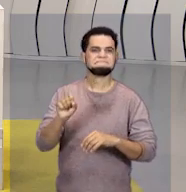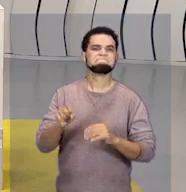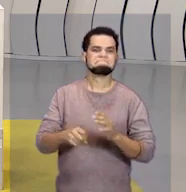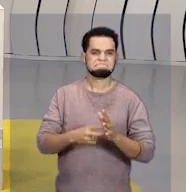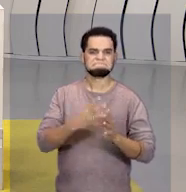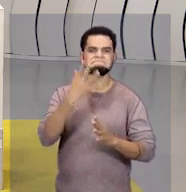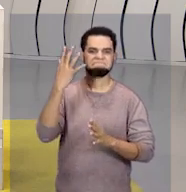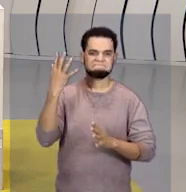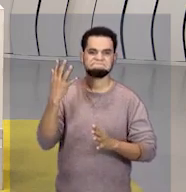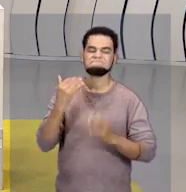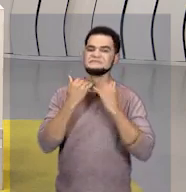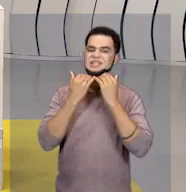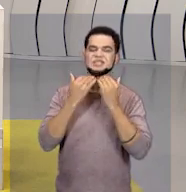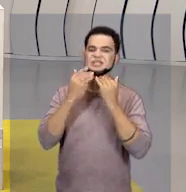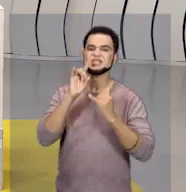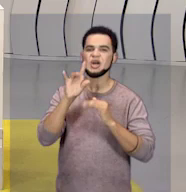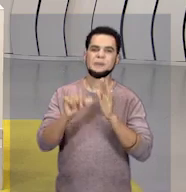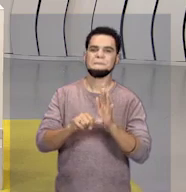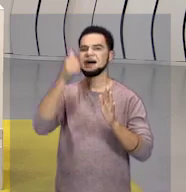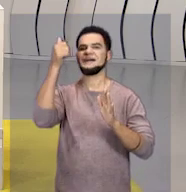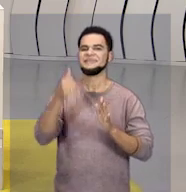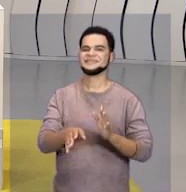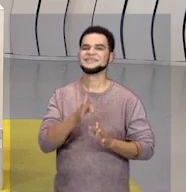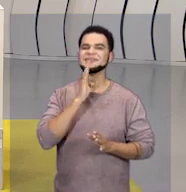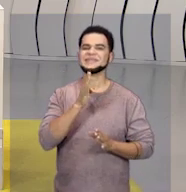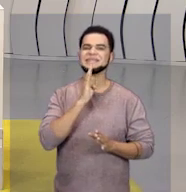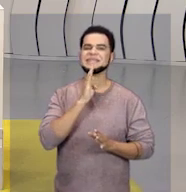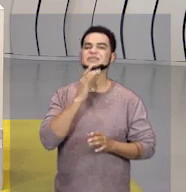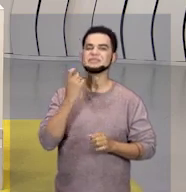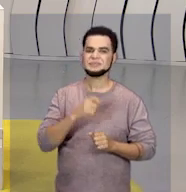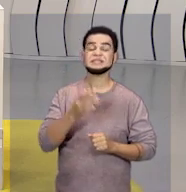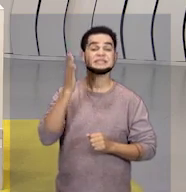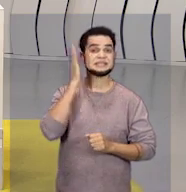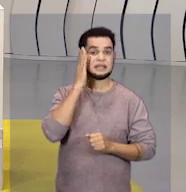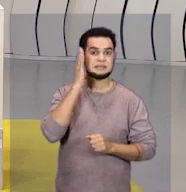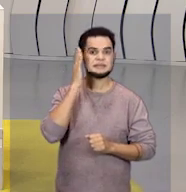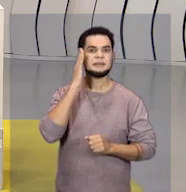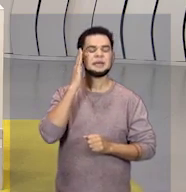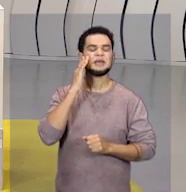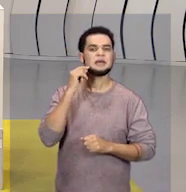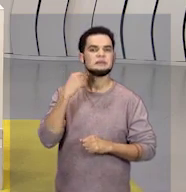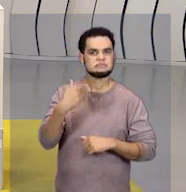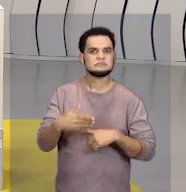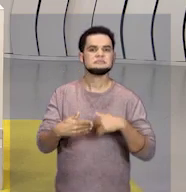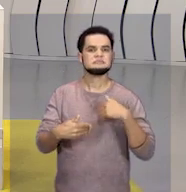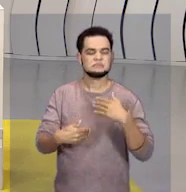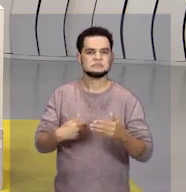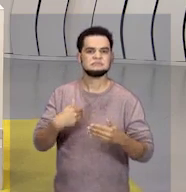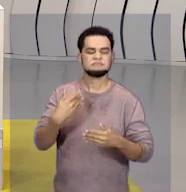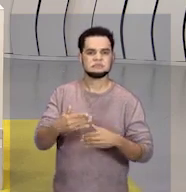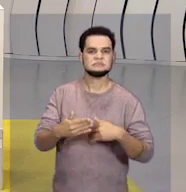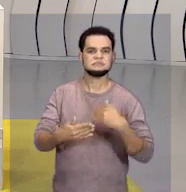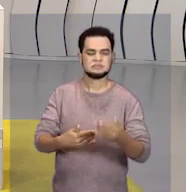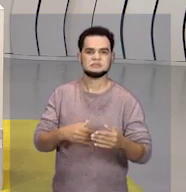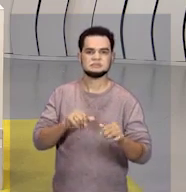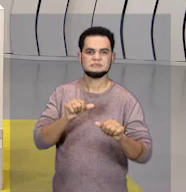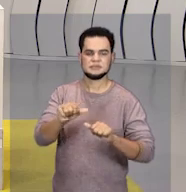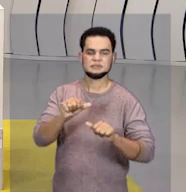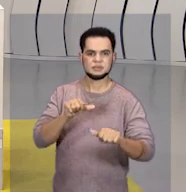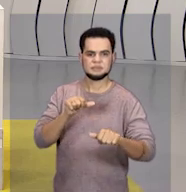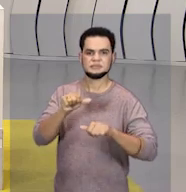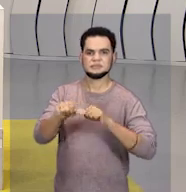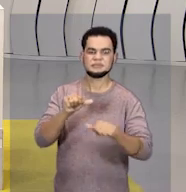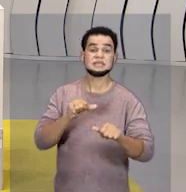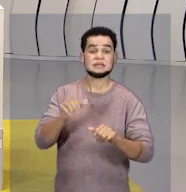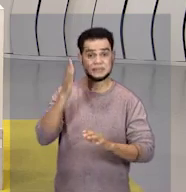apenas conhecer uma vez, você precisa estar sempre ciente do que está acontecendo, das mudanças, para saber quais